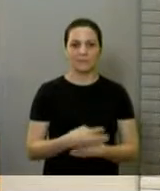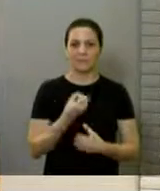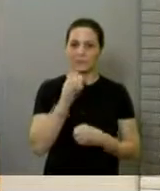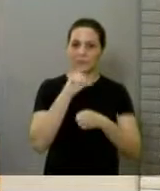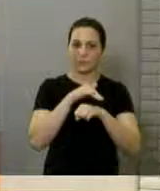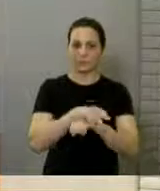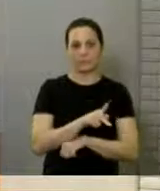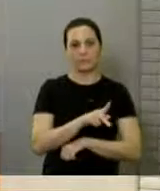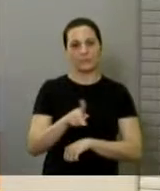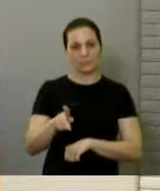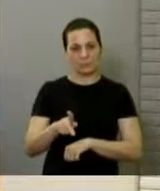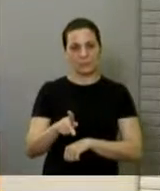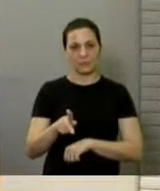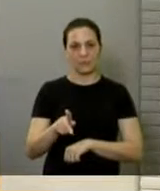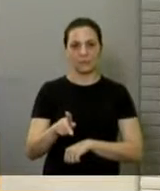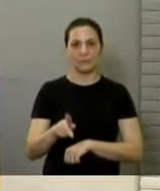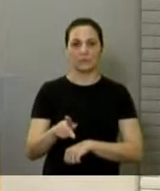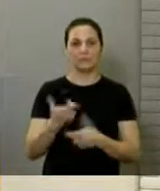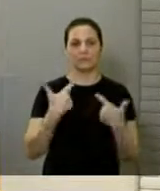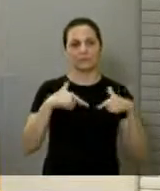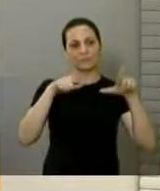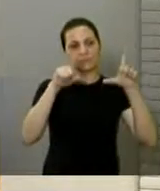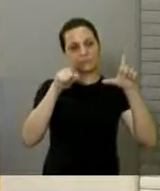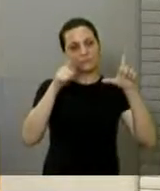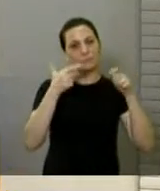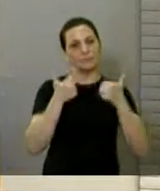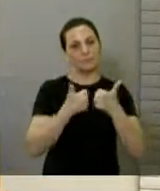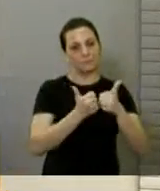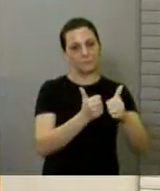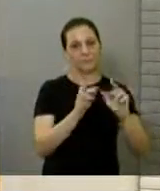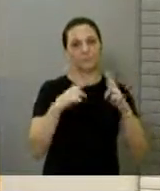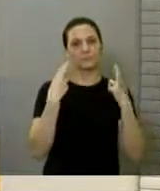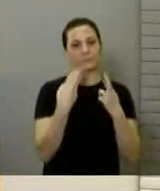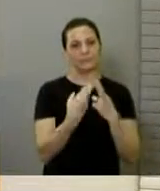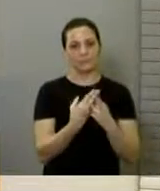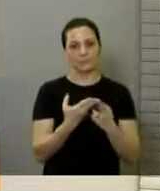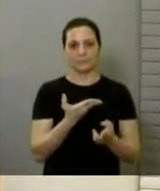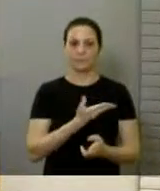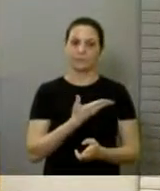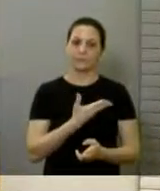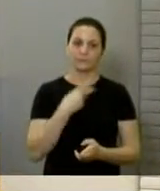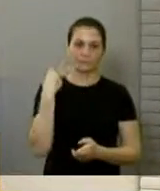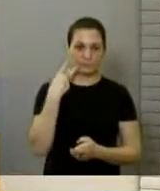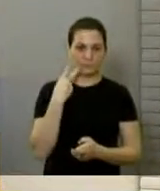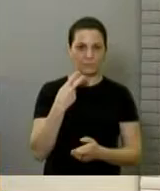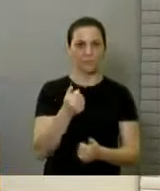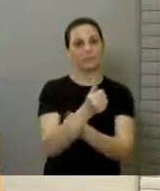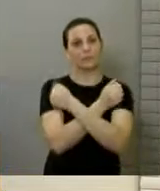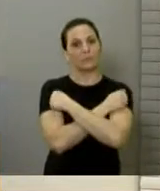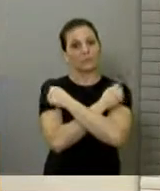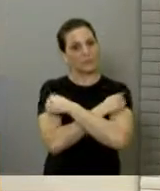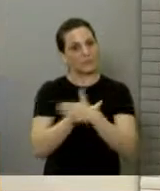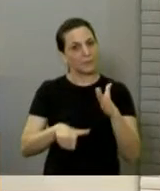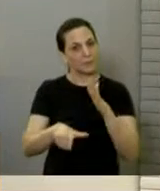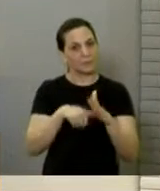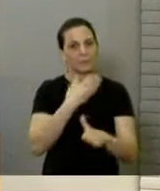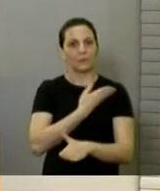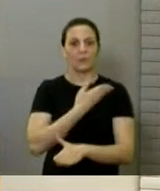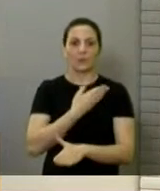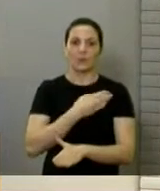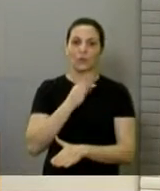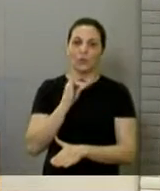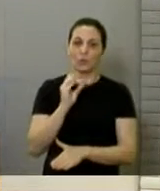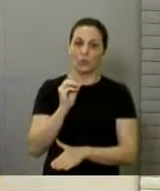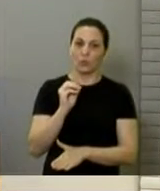Boa noite, presidente. Boa noite a quem nos ouve. Boa noite, colegas. Primeiramente, eu queria mandar um abraço para o meu amigo Dr.